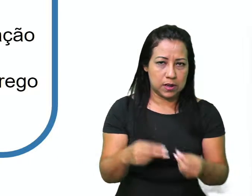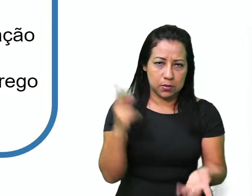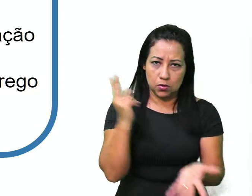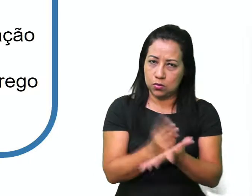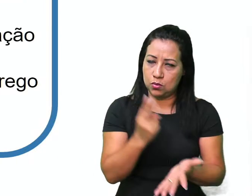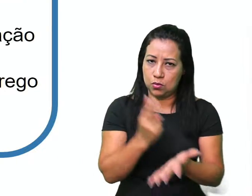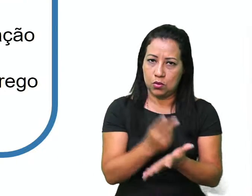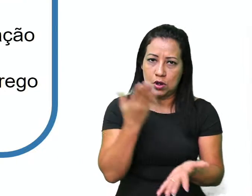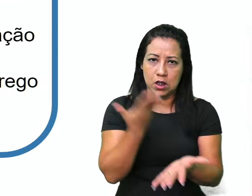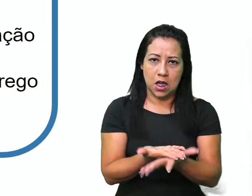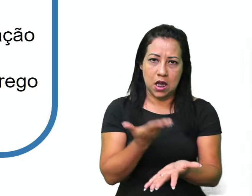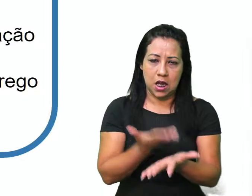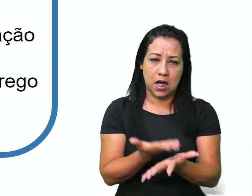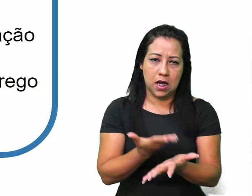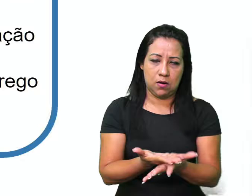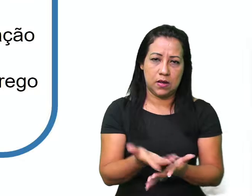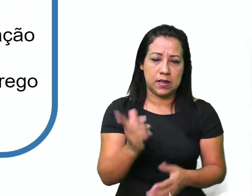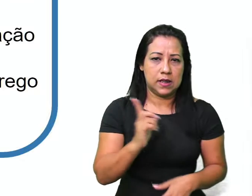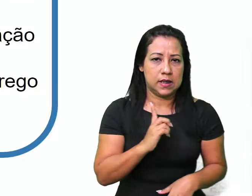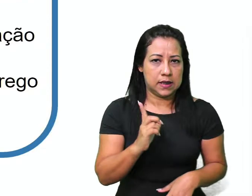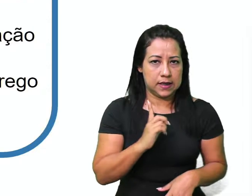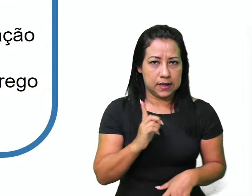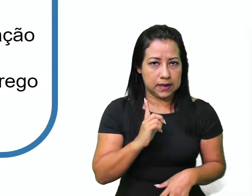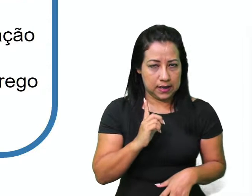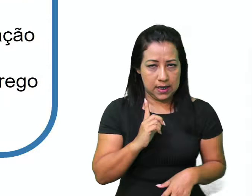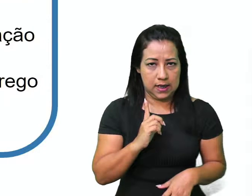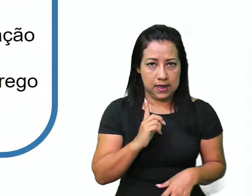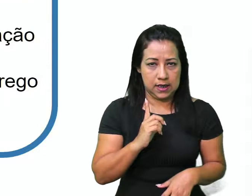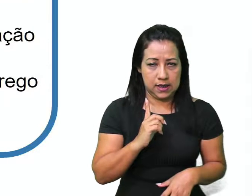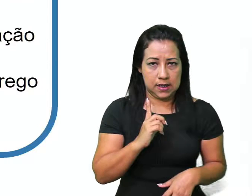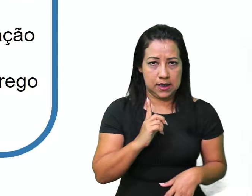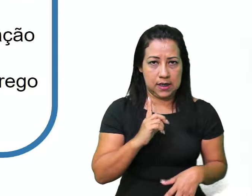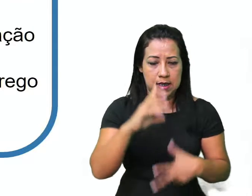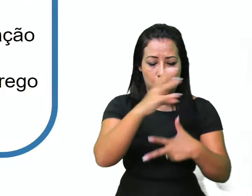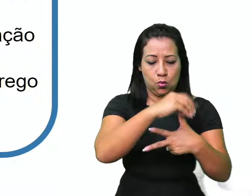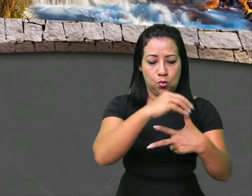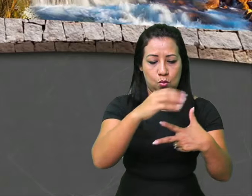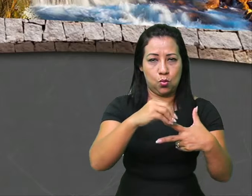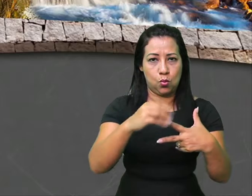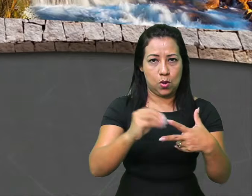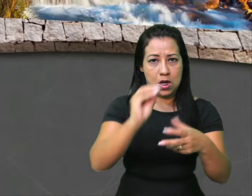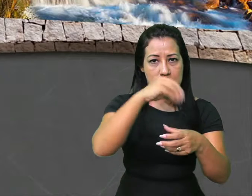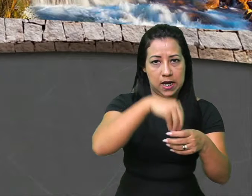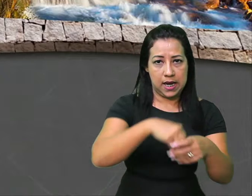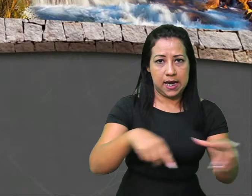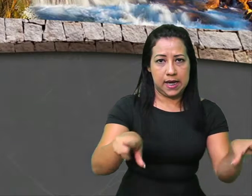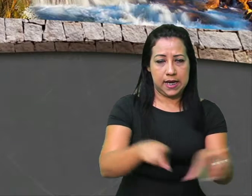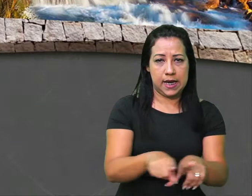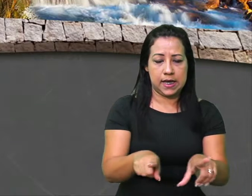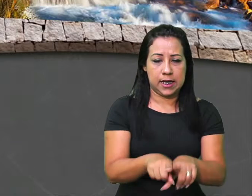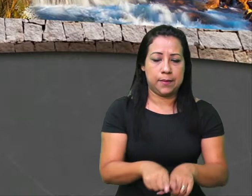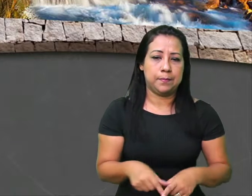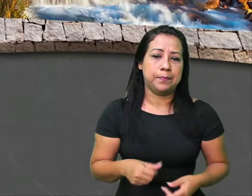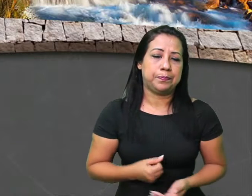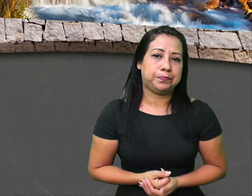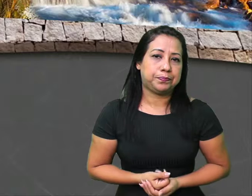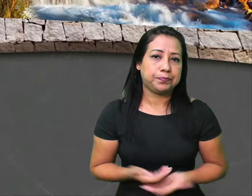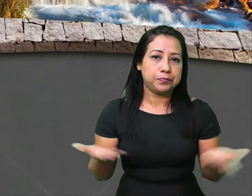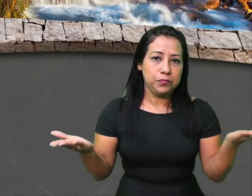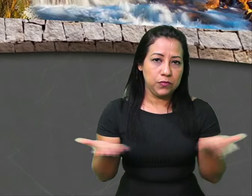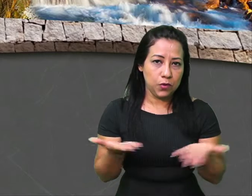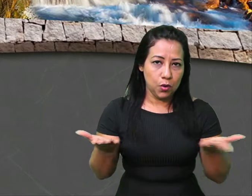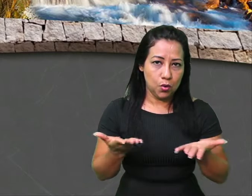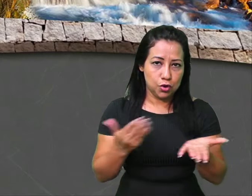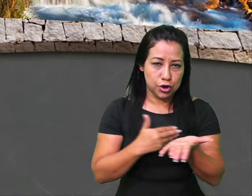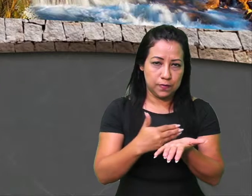o Enem. Portanto, nós estamos iniciando essa nossa caminhada hoje com o principal ponto de todos, o